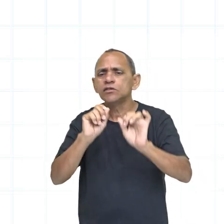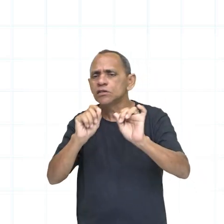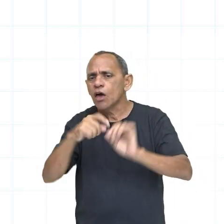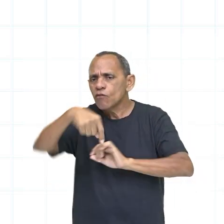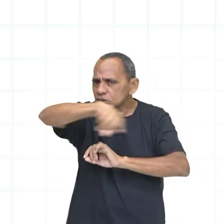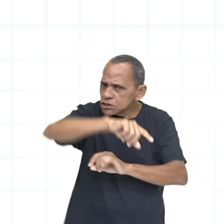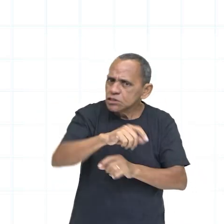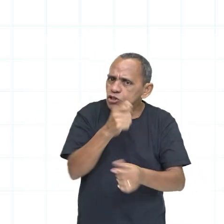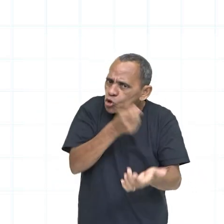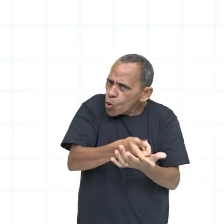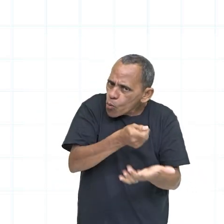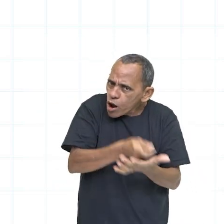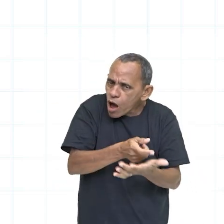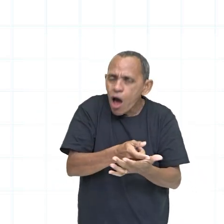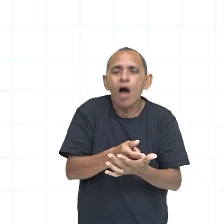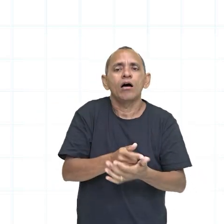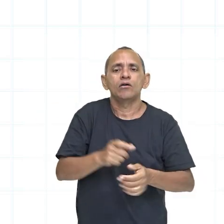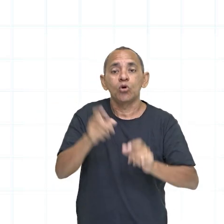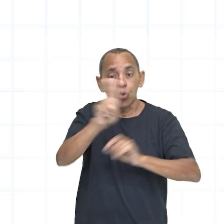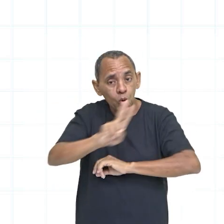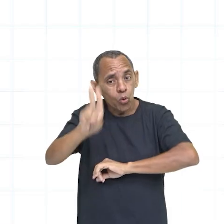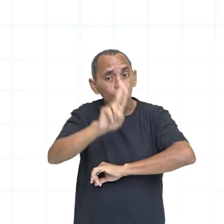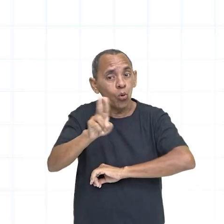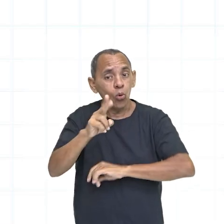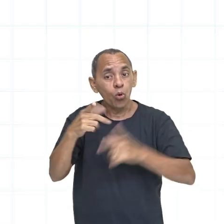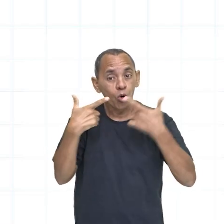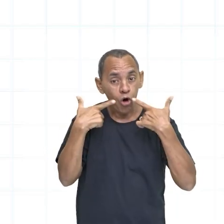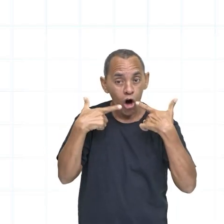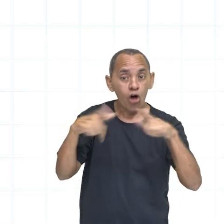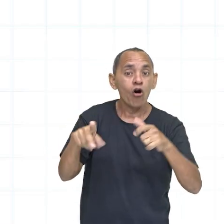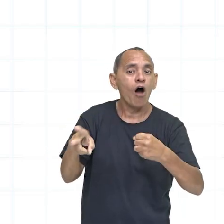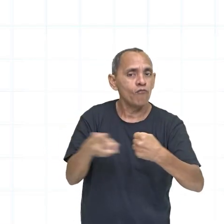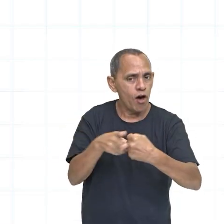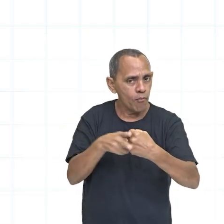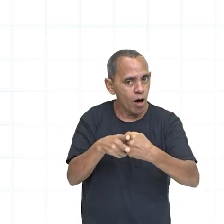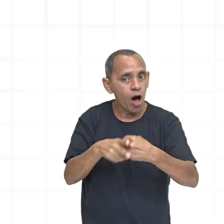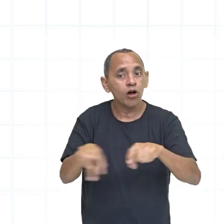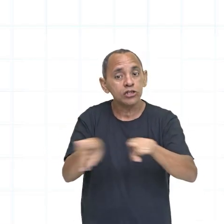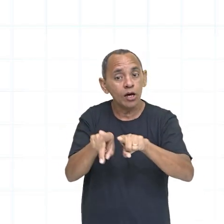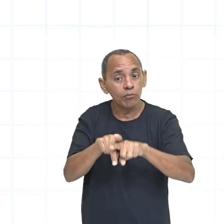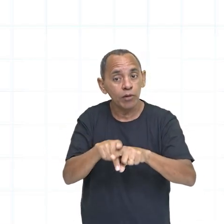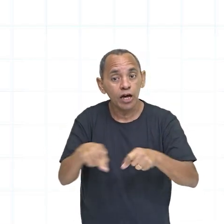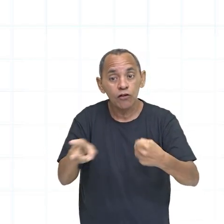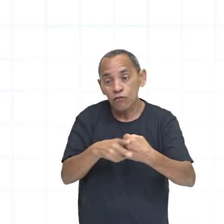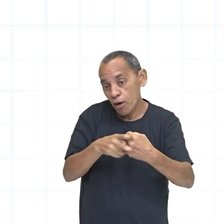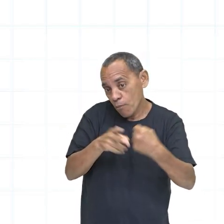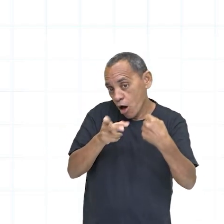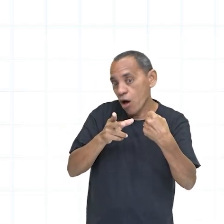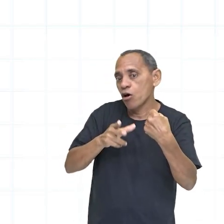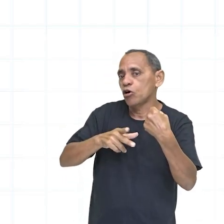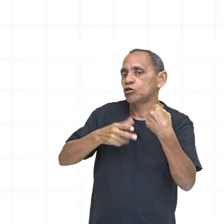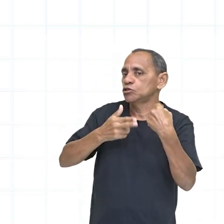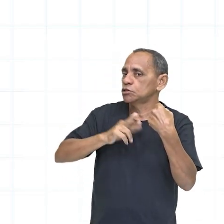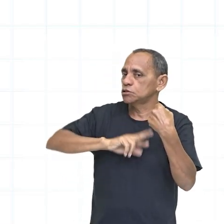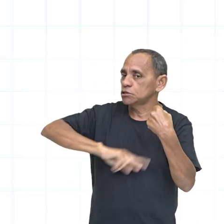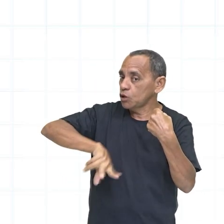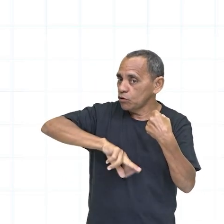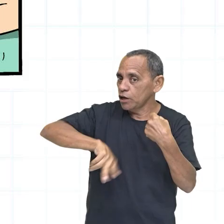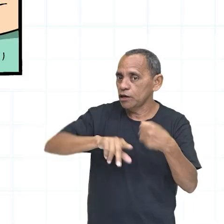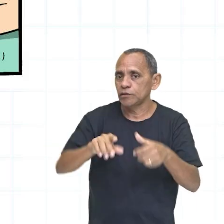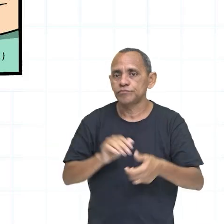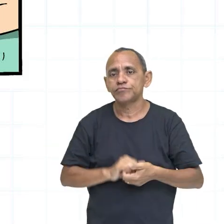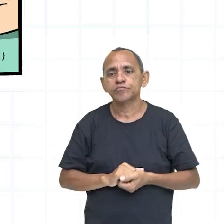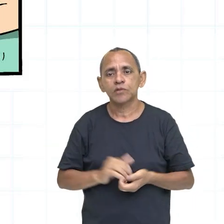utiliza, então, a linguagem verbal e não verbal, de forma simultânea, para convencer você. Eu vou mostrar para vocês agora